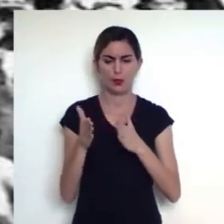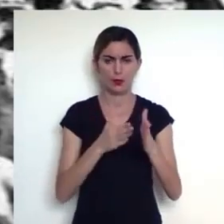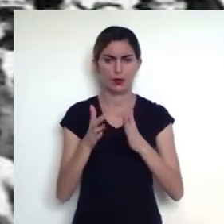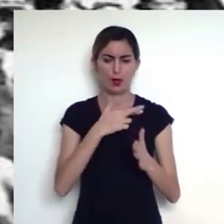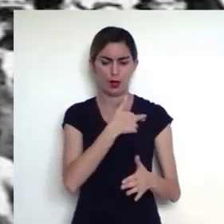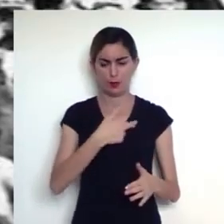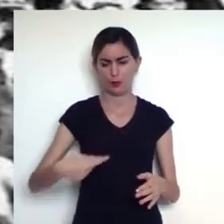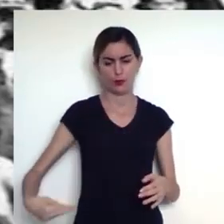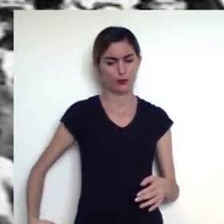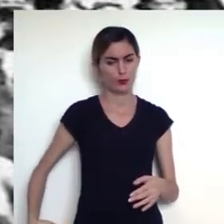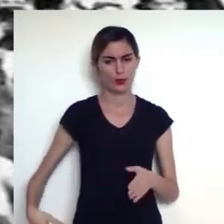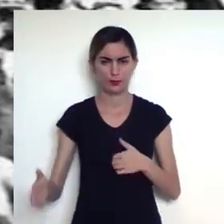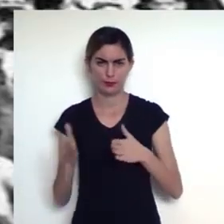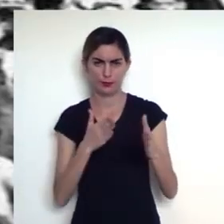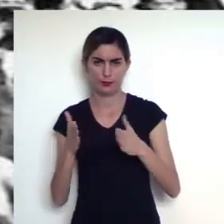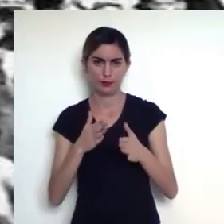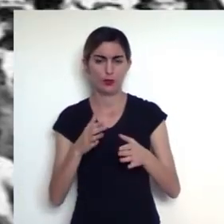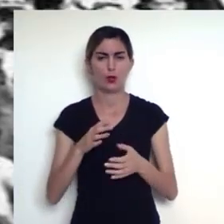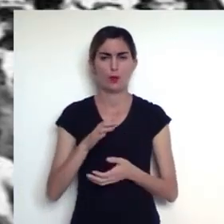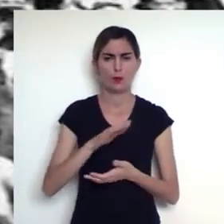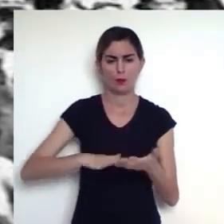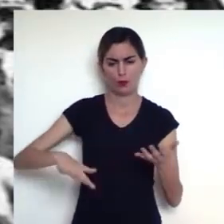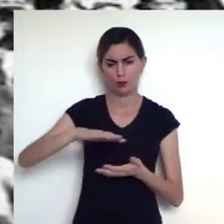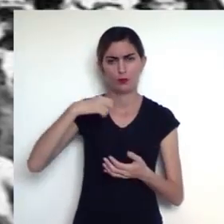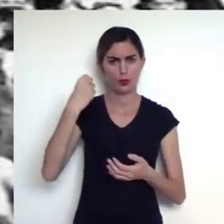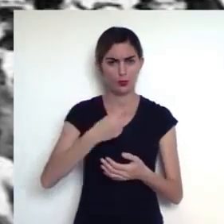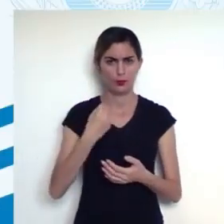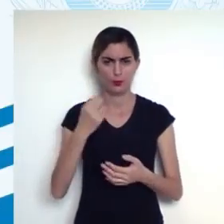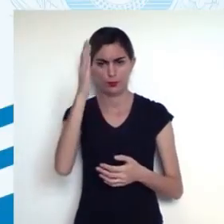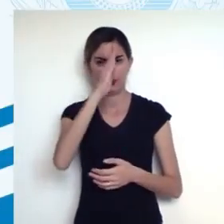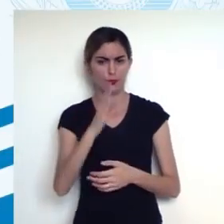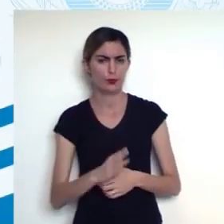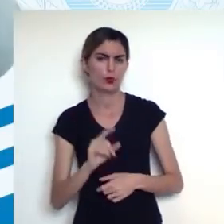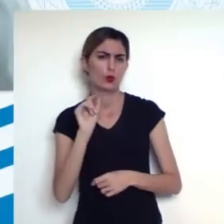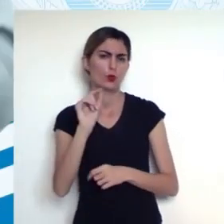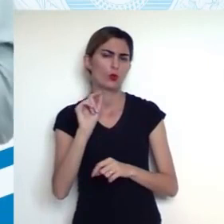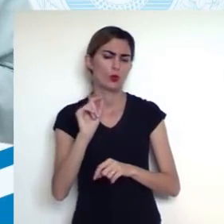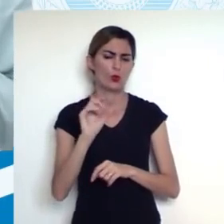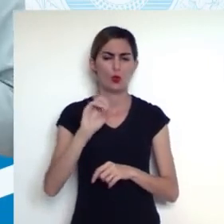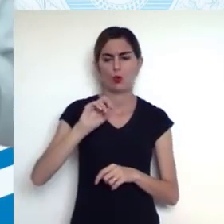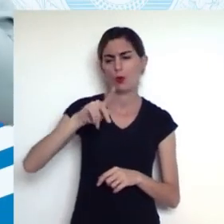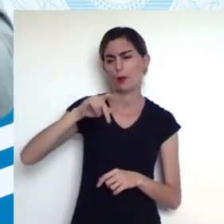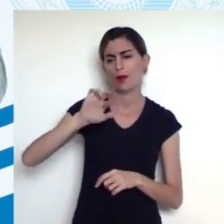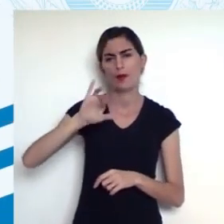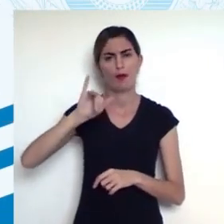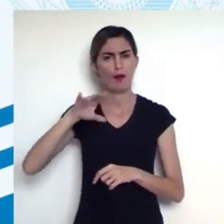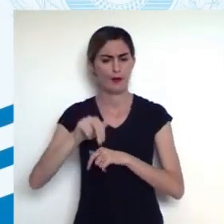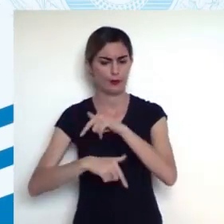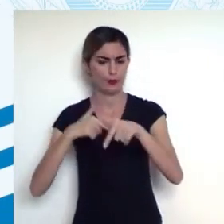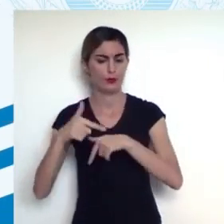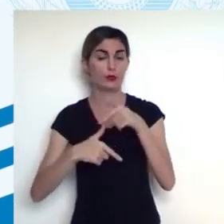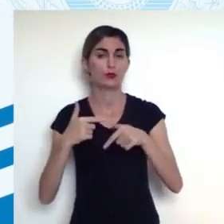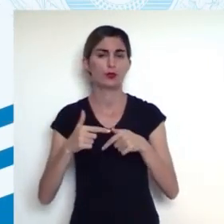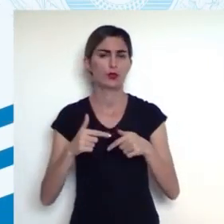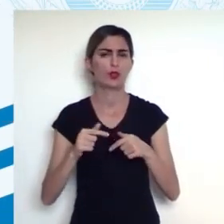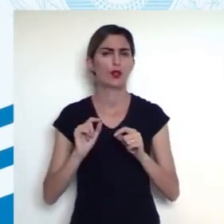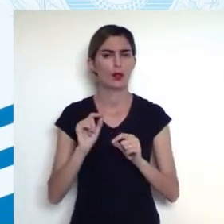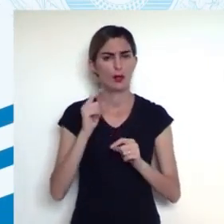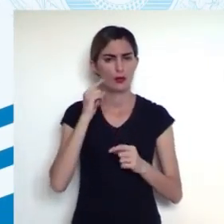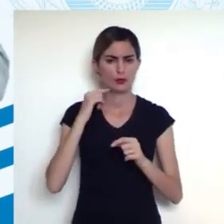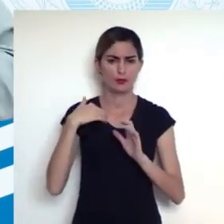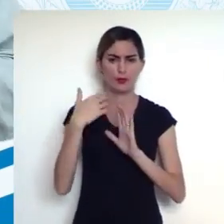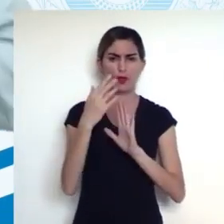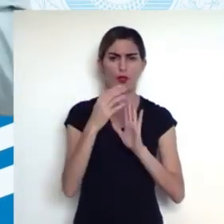da República, né? Então, o movimento operário no Brasil. Então, o que é o movimento operário no Brasil? Então, as